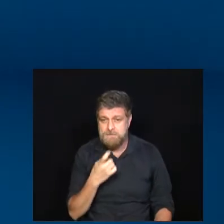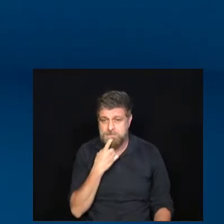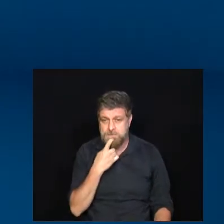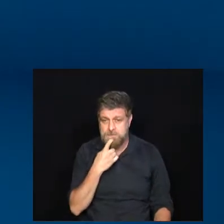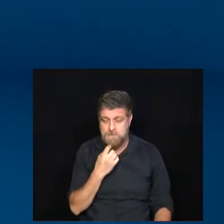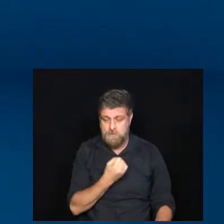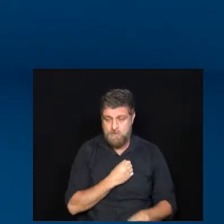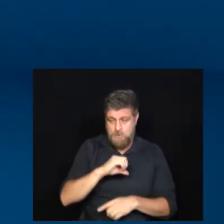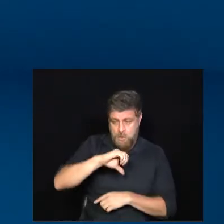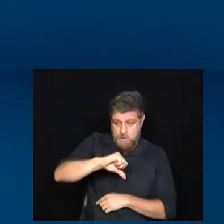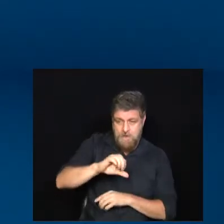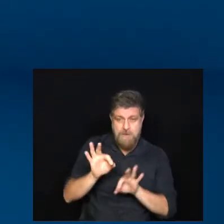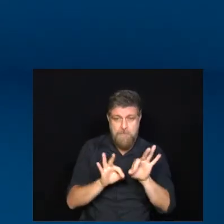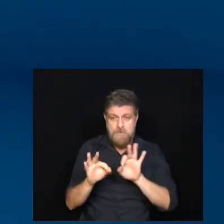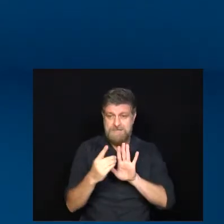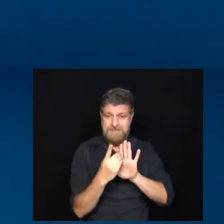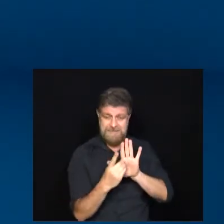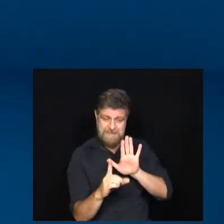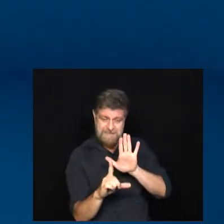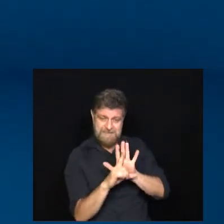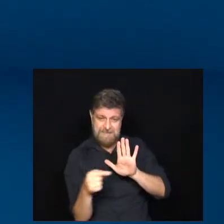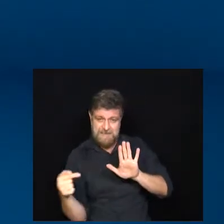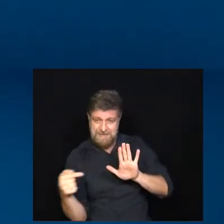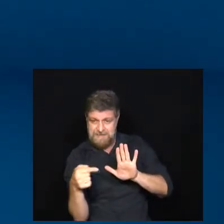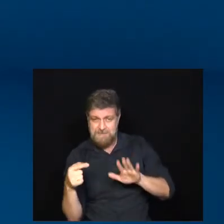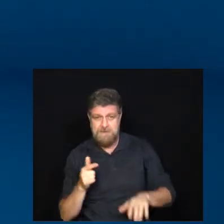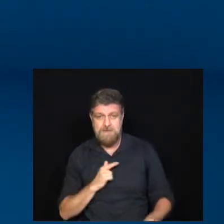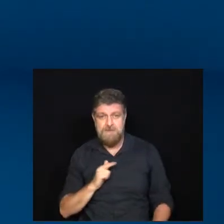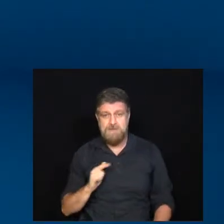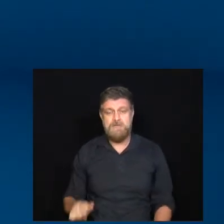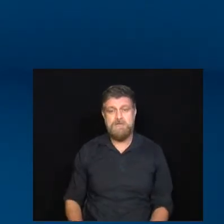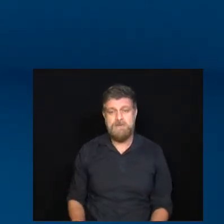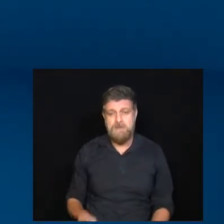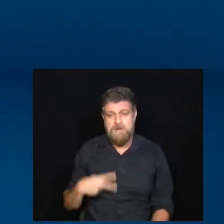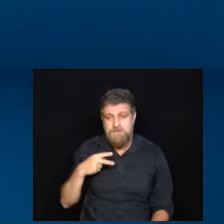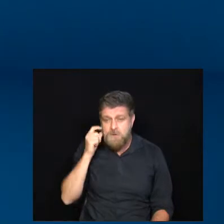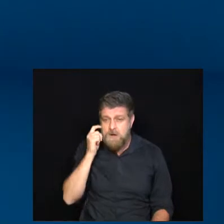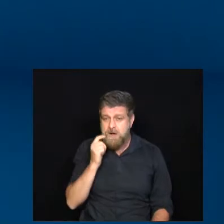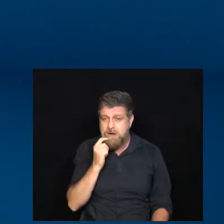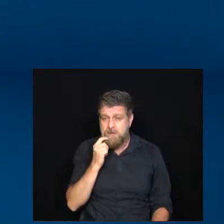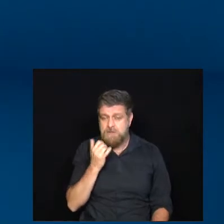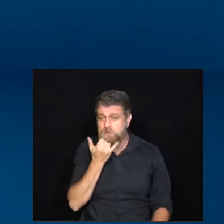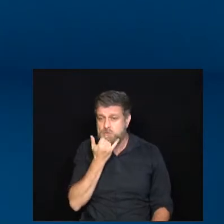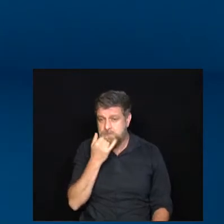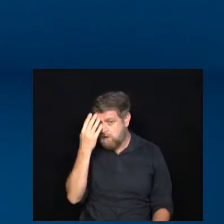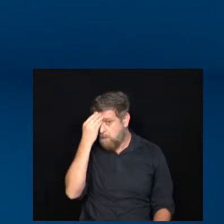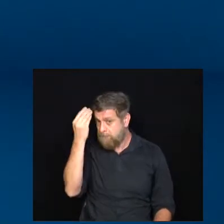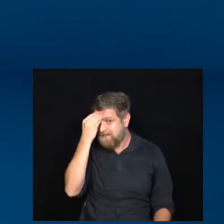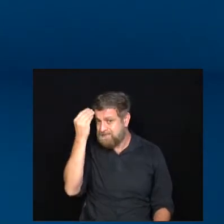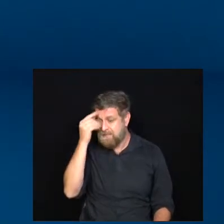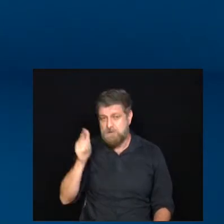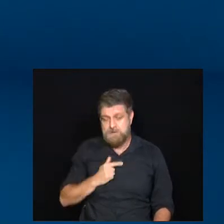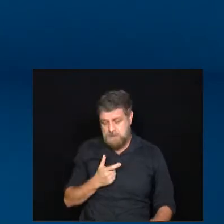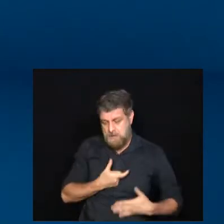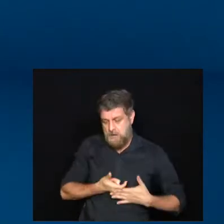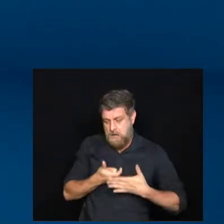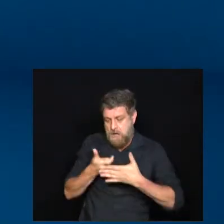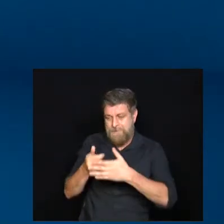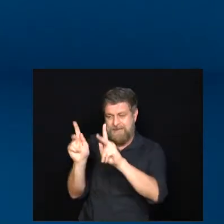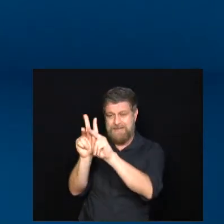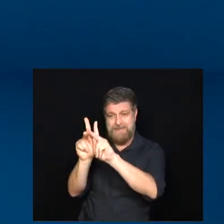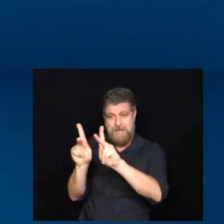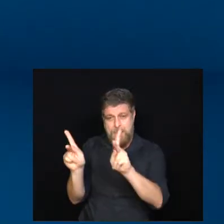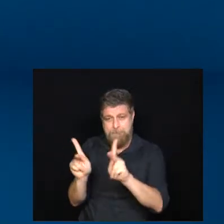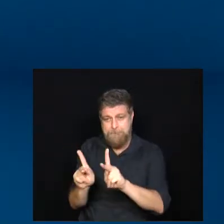item 9 é o projeto de decreto legislativo de autoria do vereador Marcelo da Farmácia, que concede a medalha Arautos da